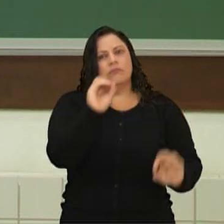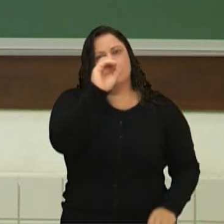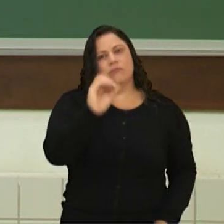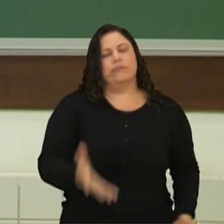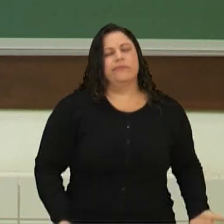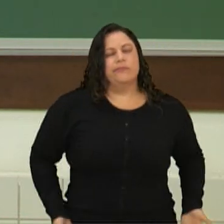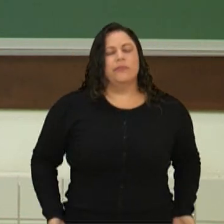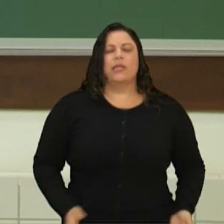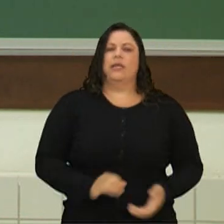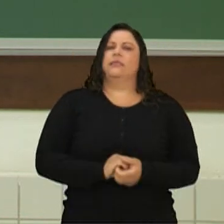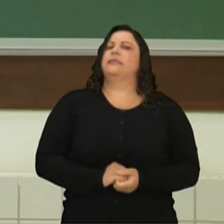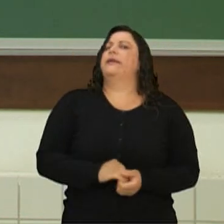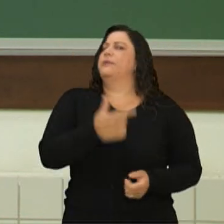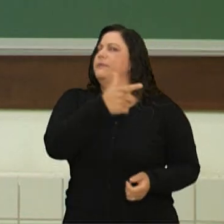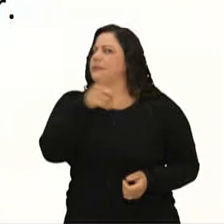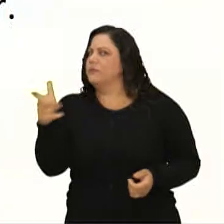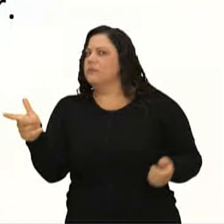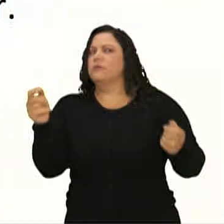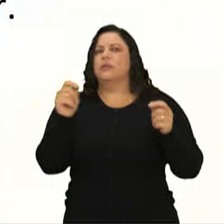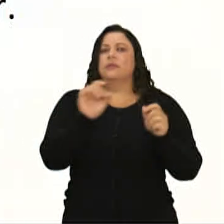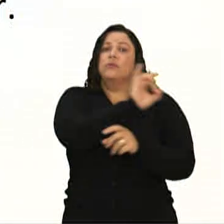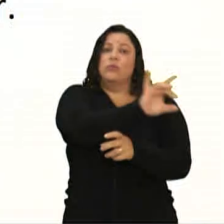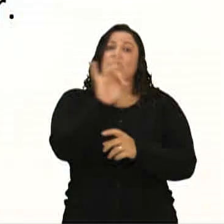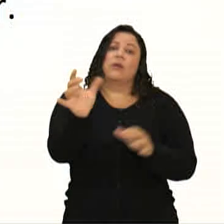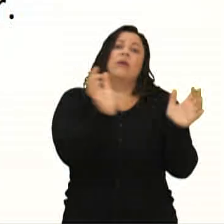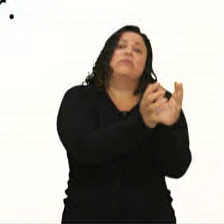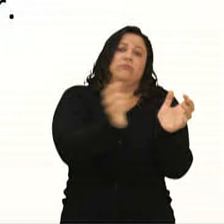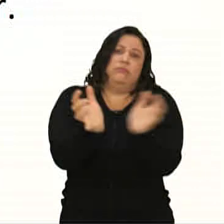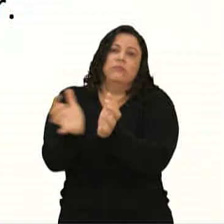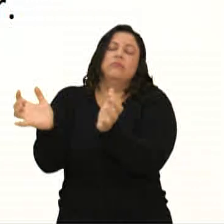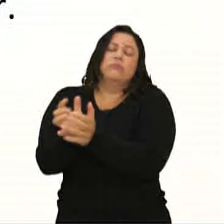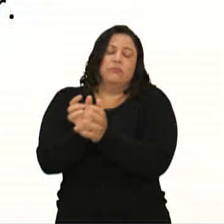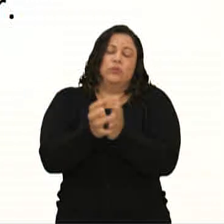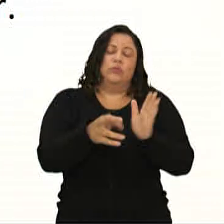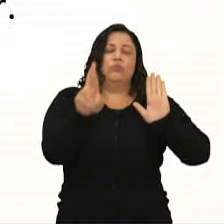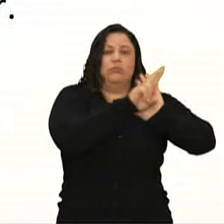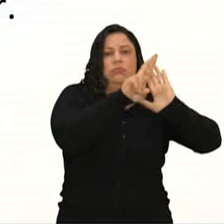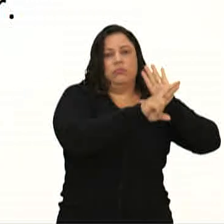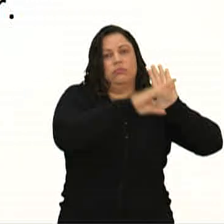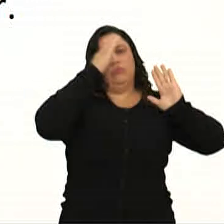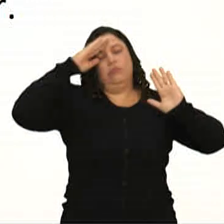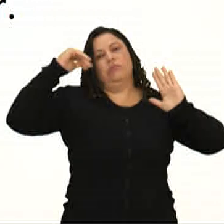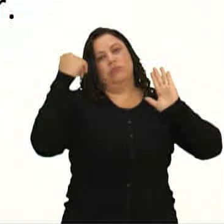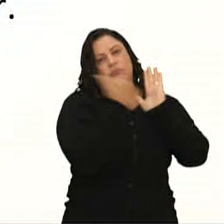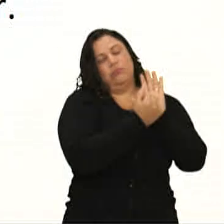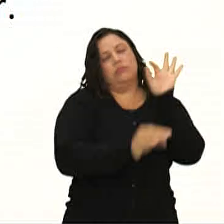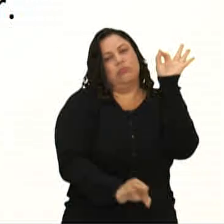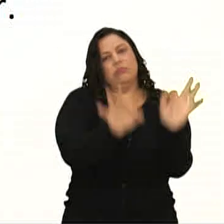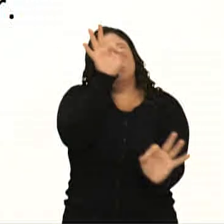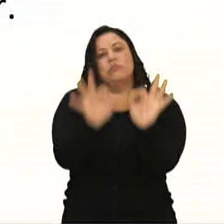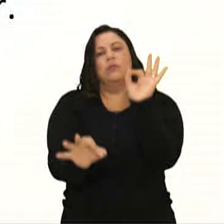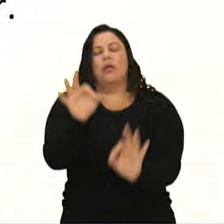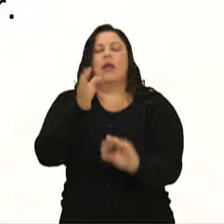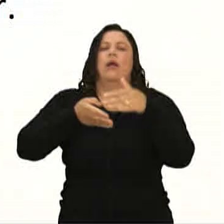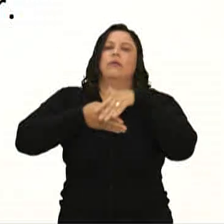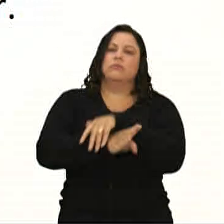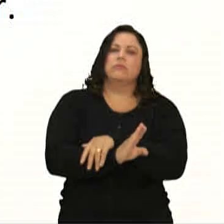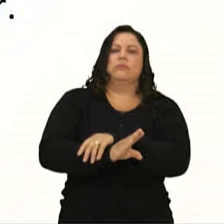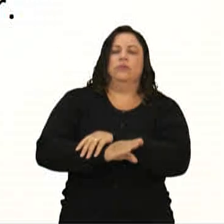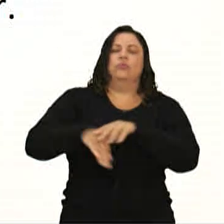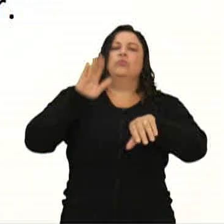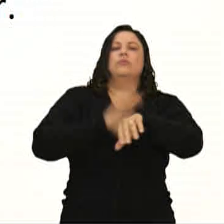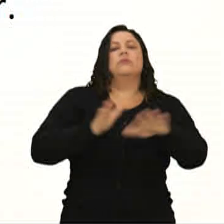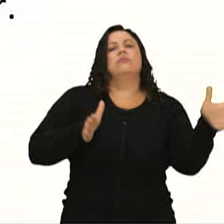cada indivíduo e a cada comunidade julgar se os costumes e os valores morais vigentes em seu meio e em seu tempo são os melhores e